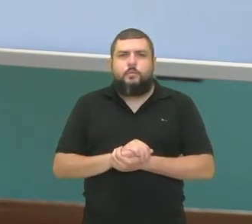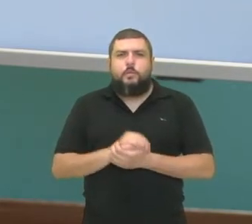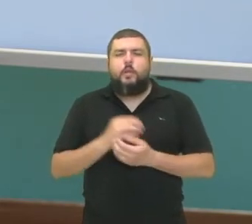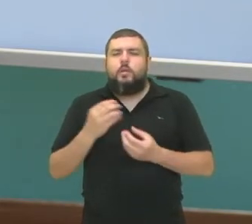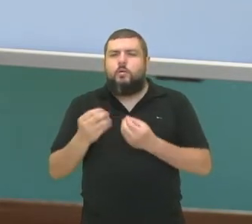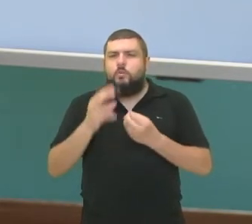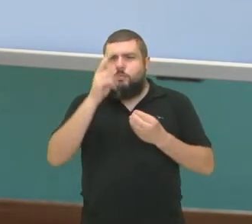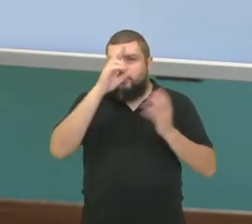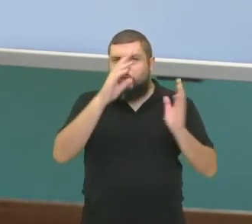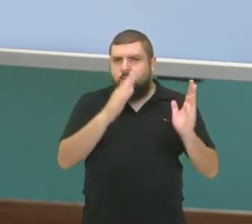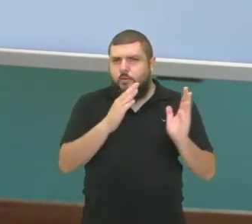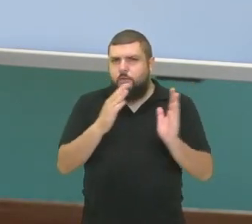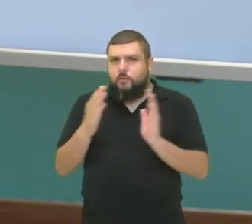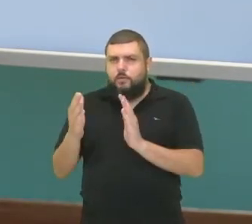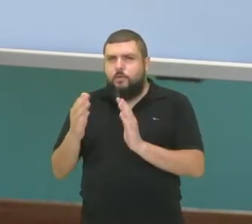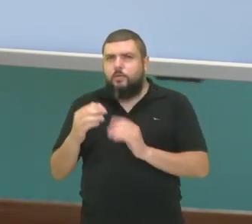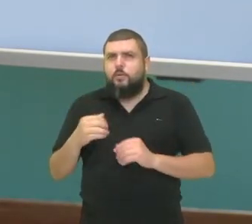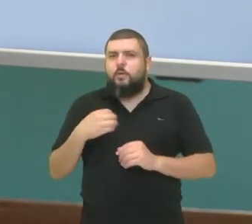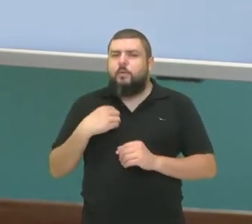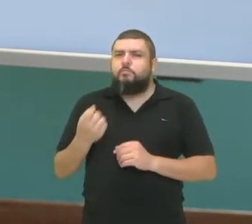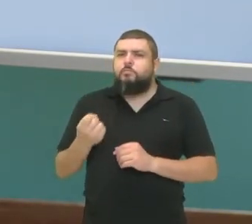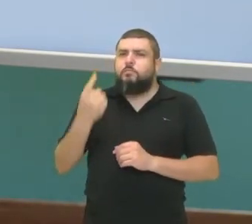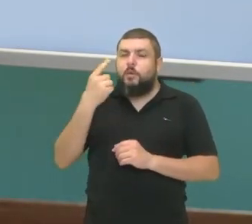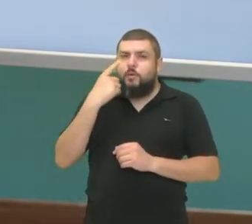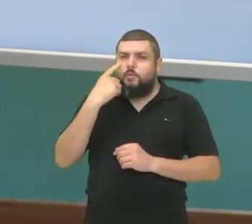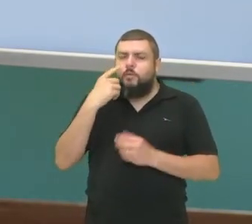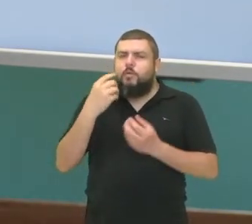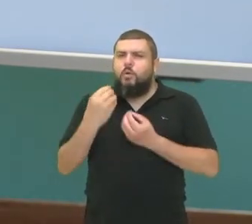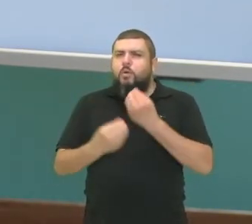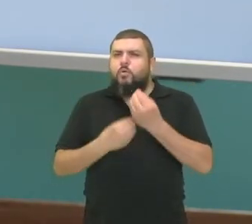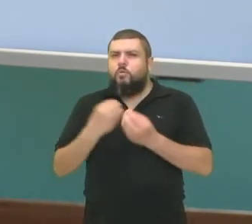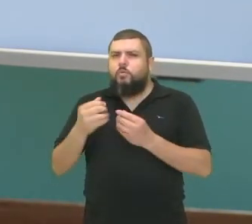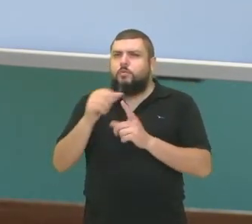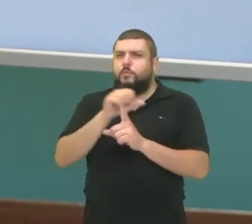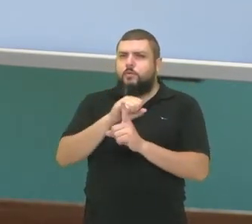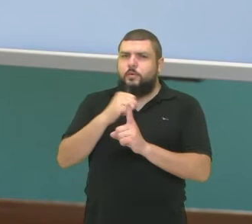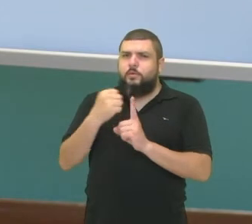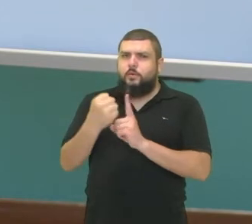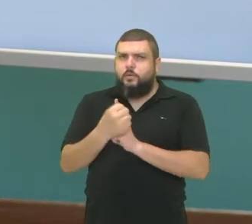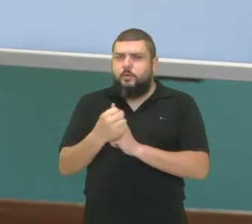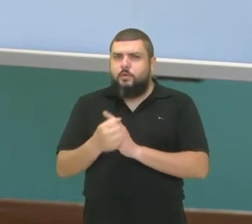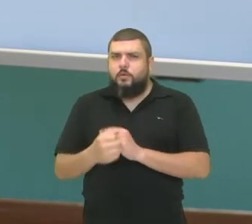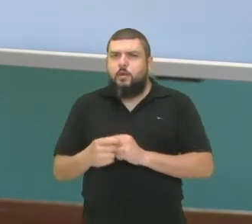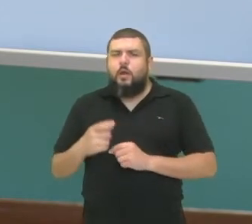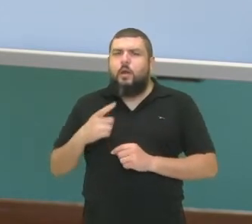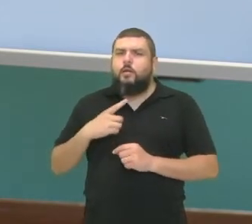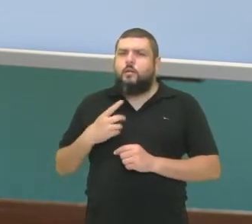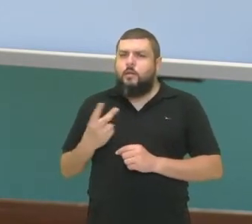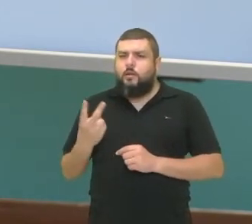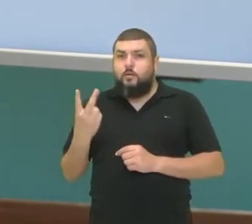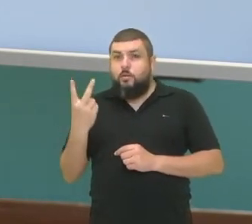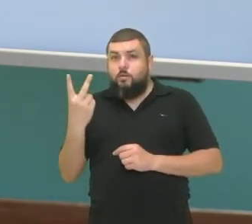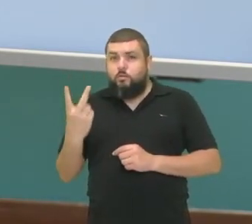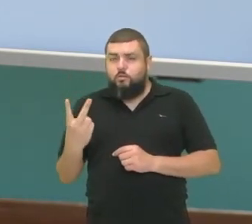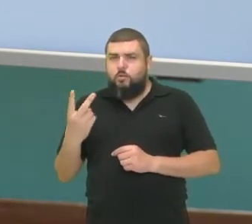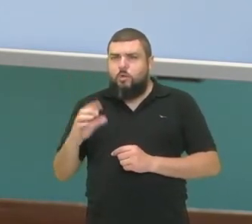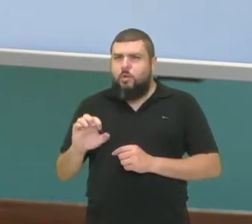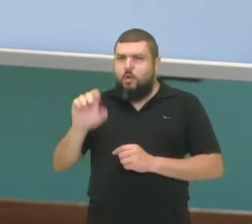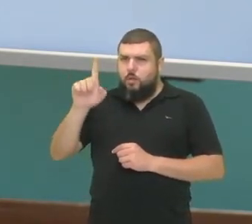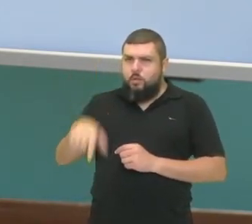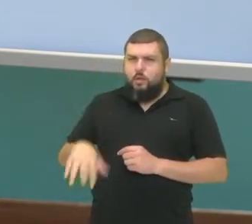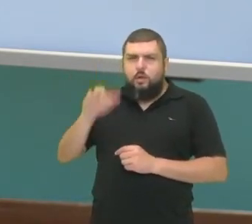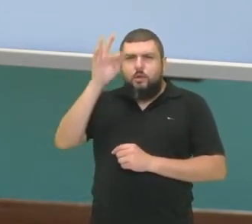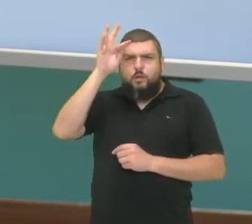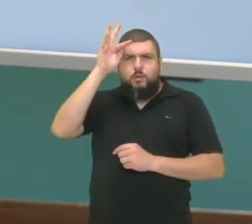eu trago a parte mais social de dois intelectuais, dois pensadores que pertencem a uma classe social